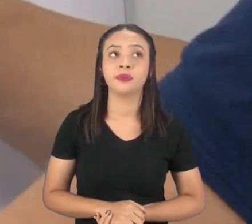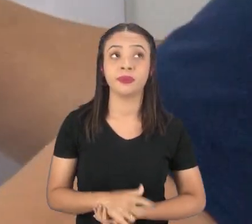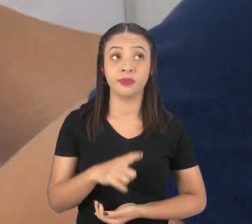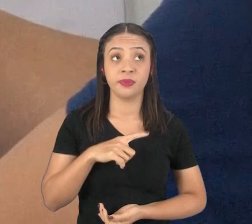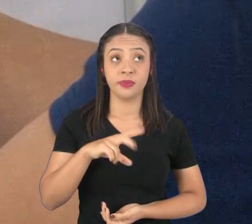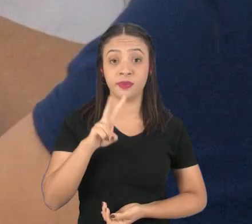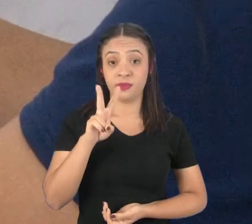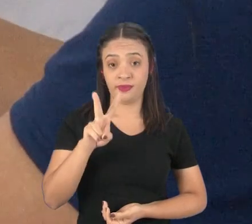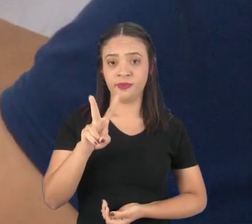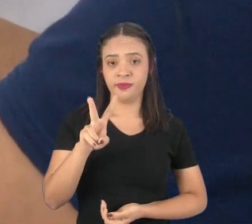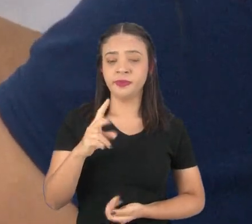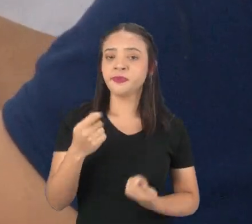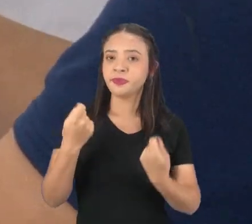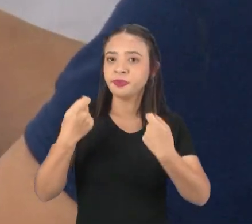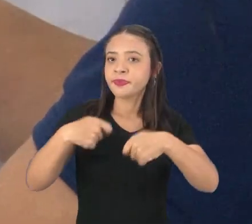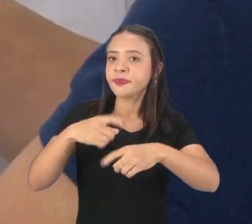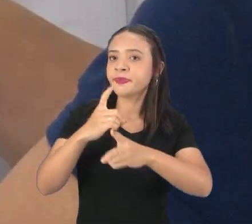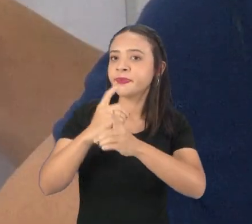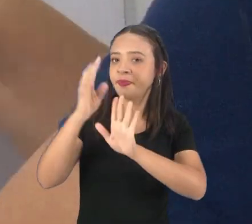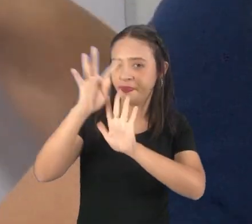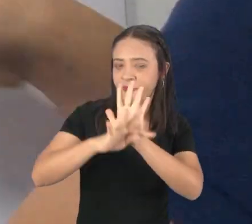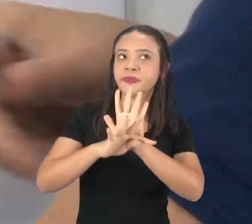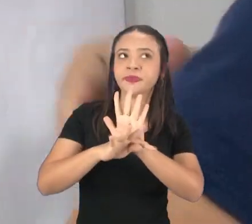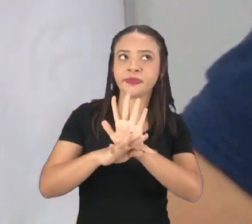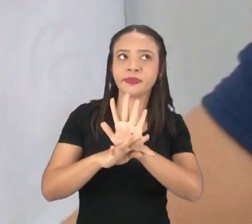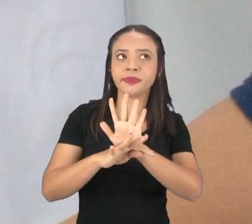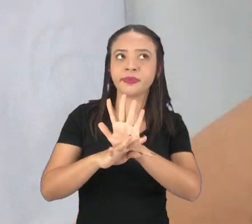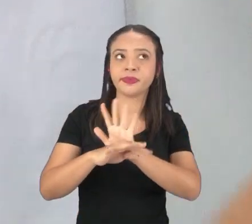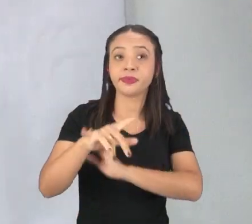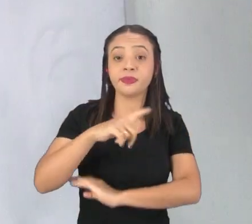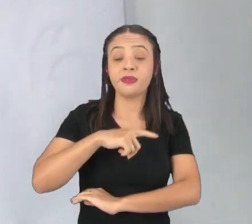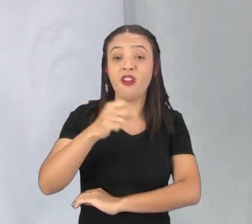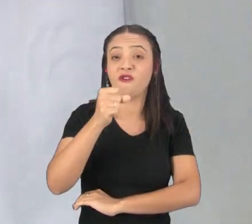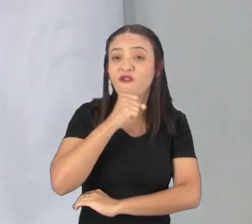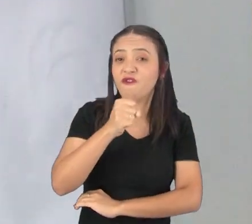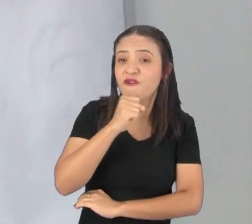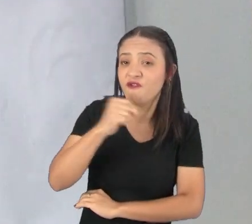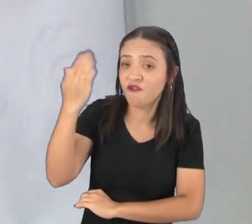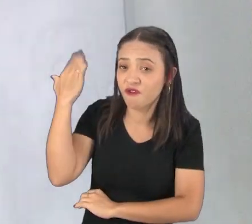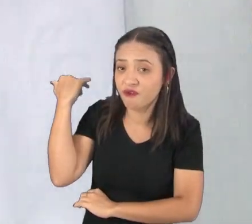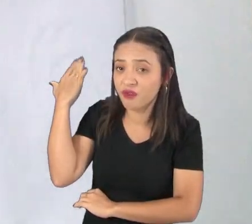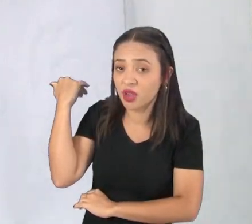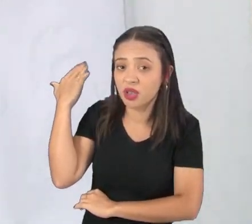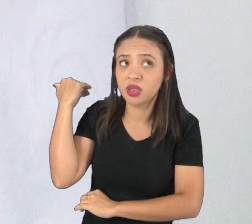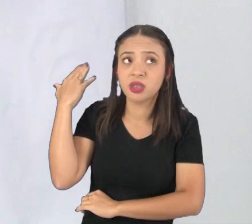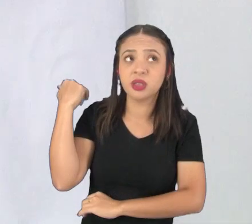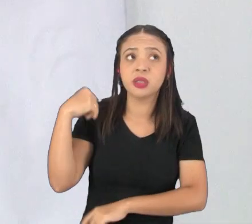Tem 2 aí para a gente poder citar aí, ó. Antigo